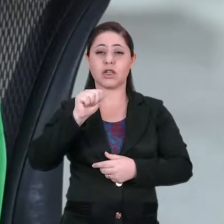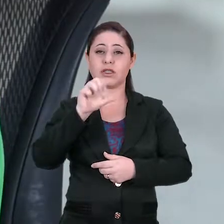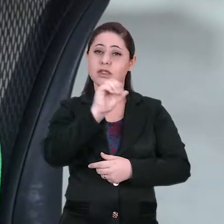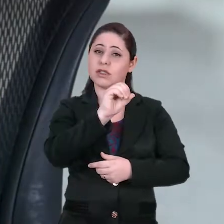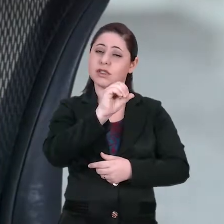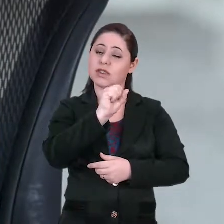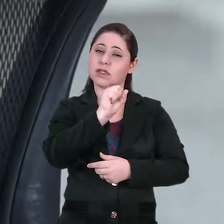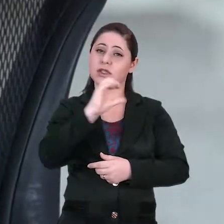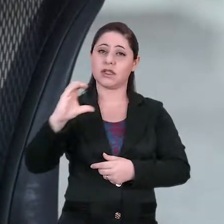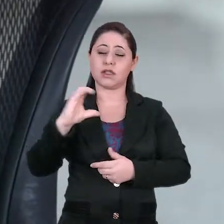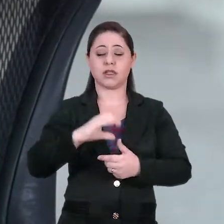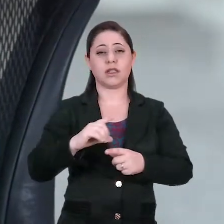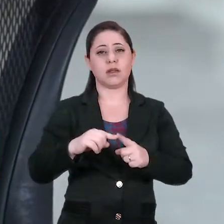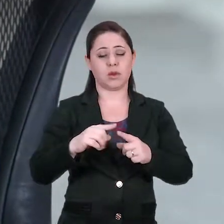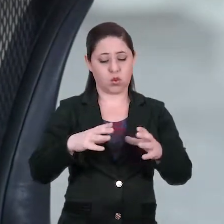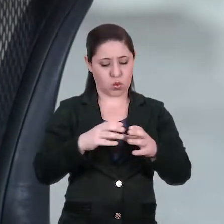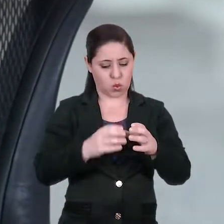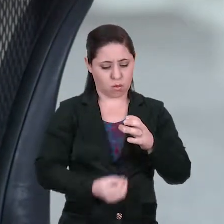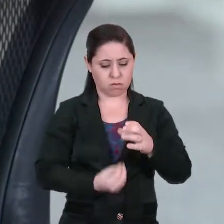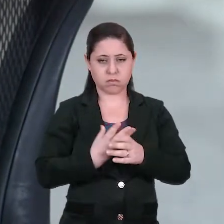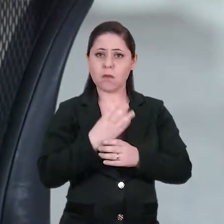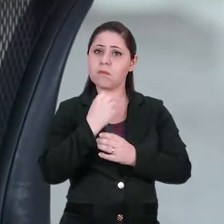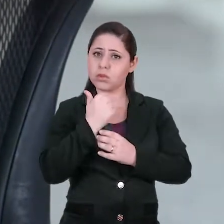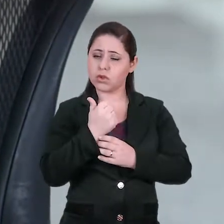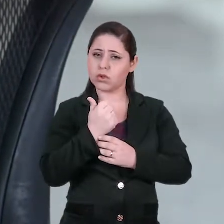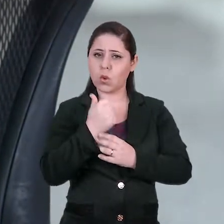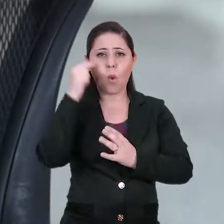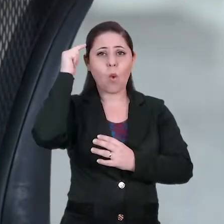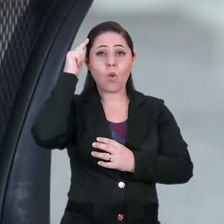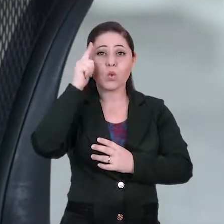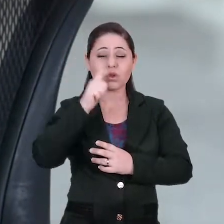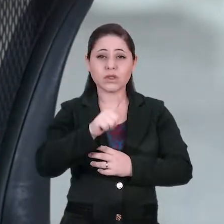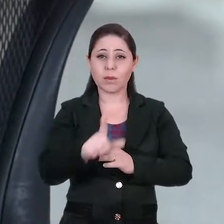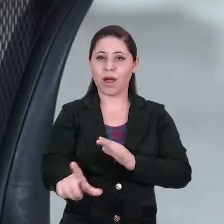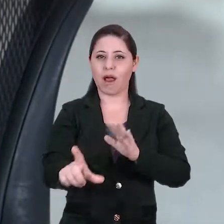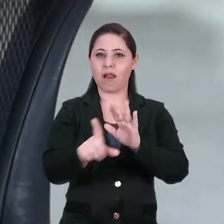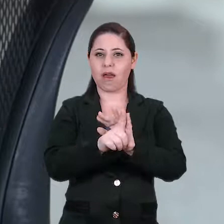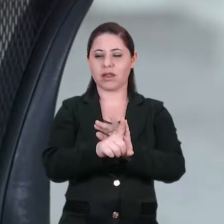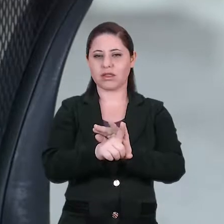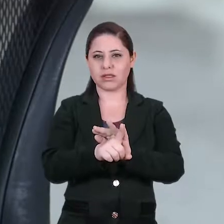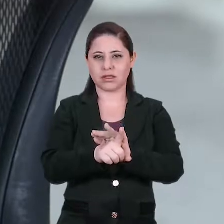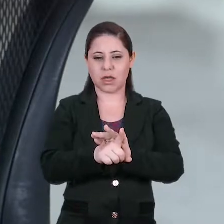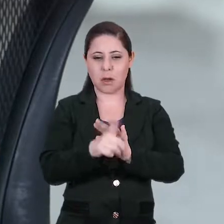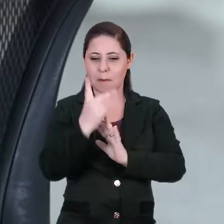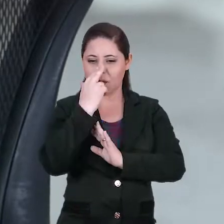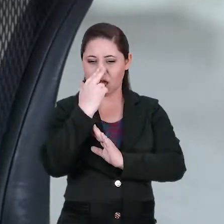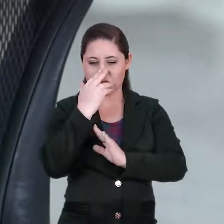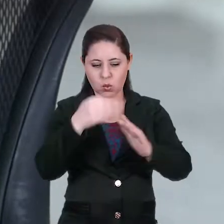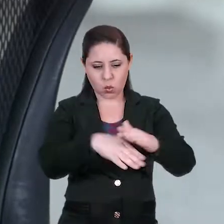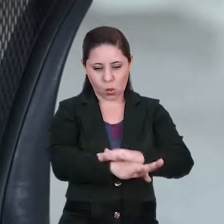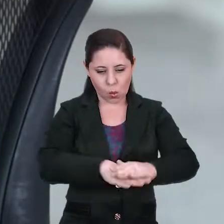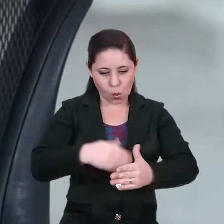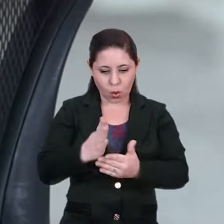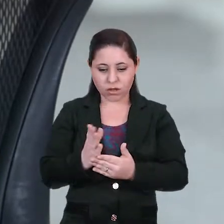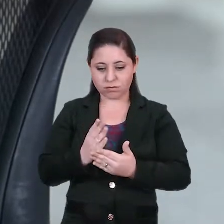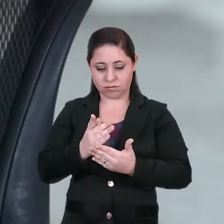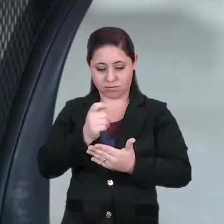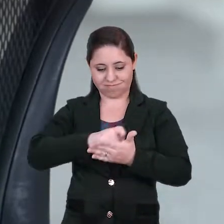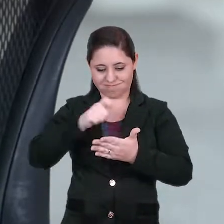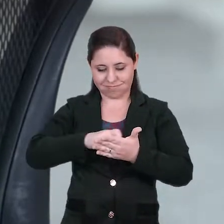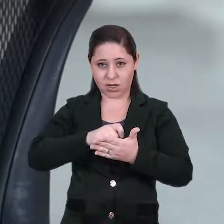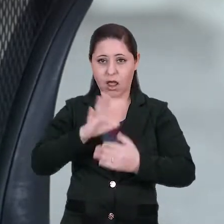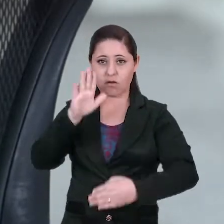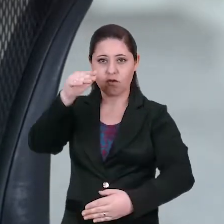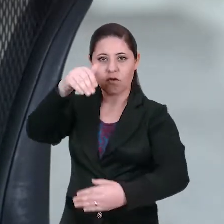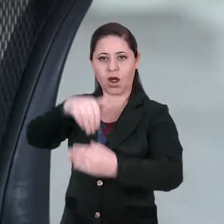grupo muito, muito bom. E conseguimos fazer com que a lei saísse da gaveta e fosse votada. Não foi